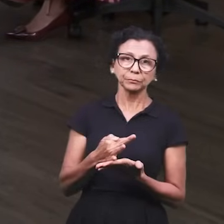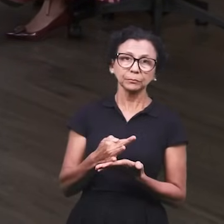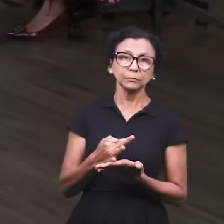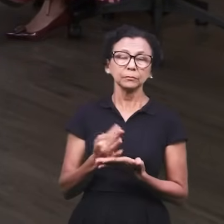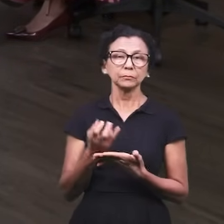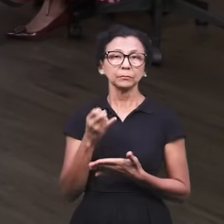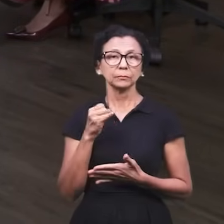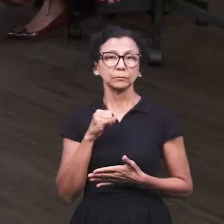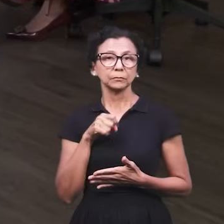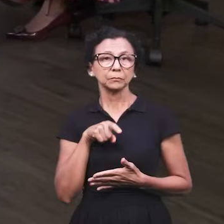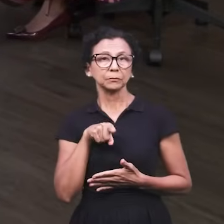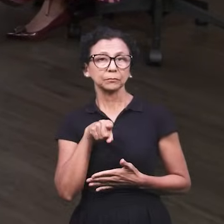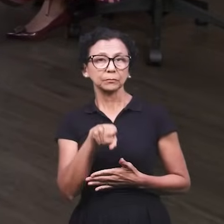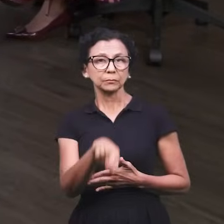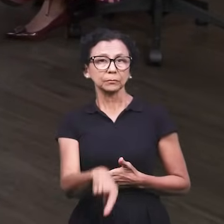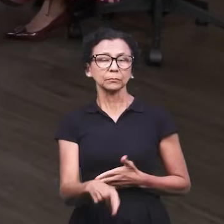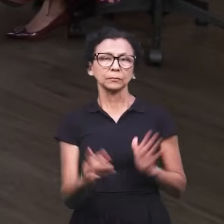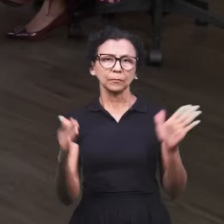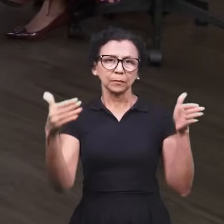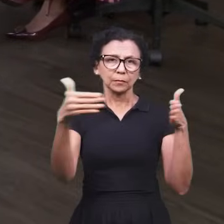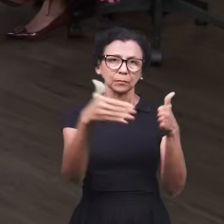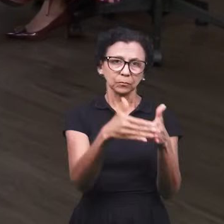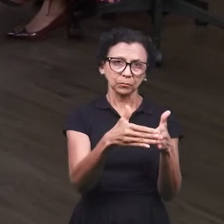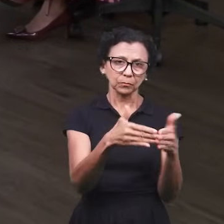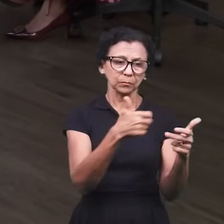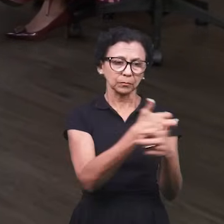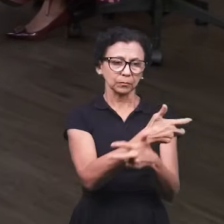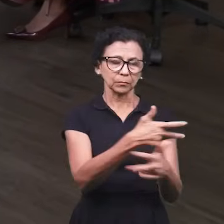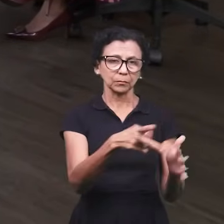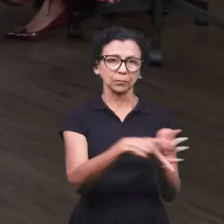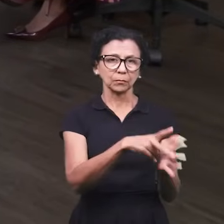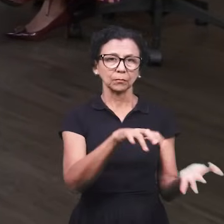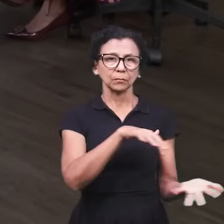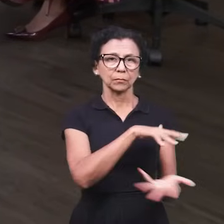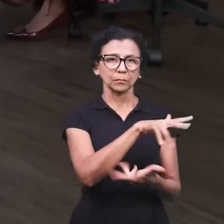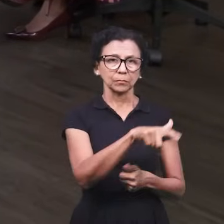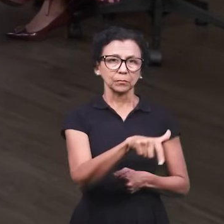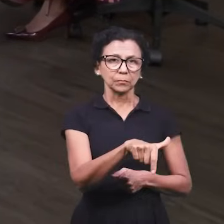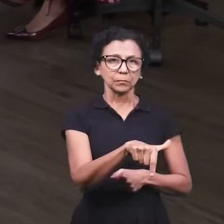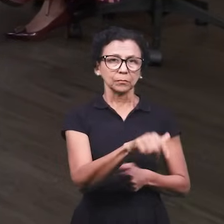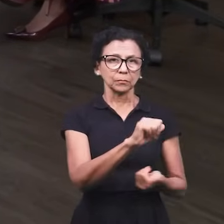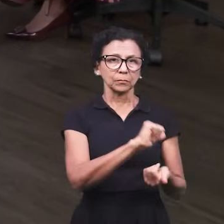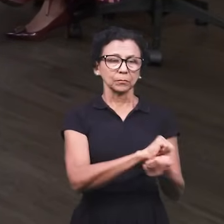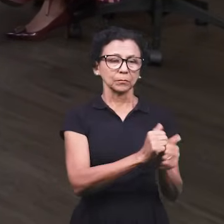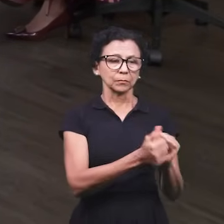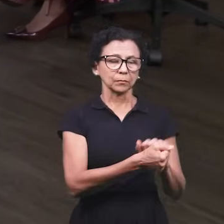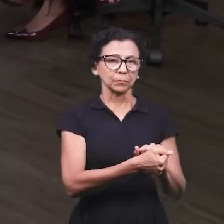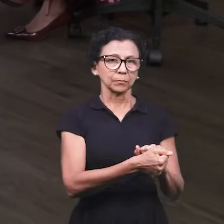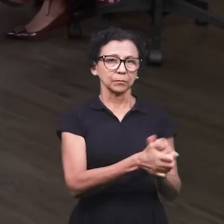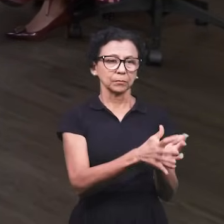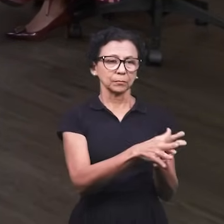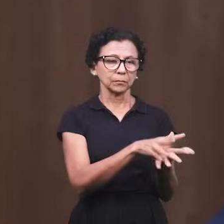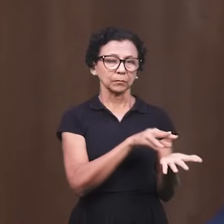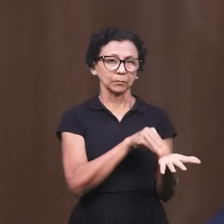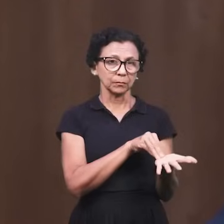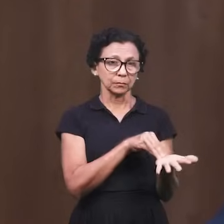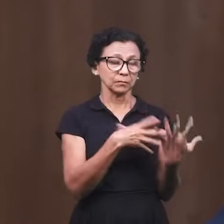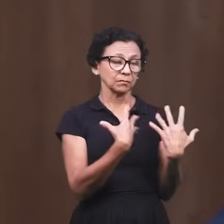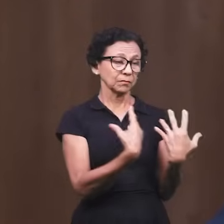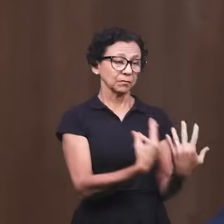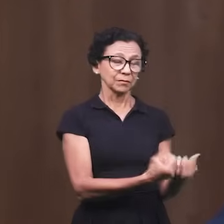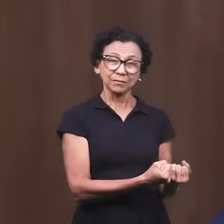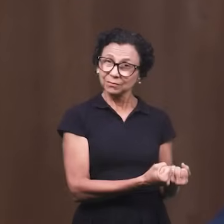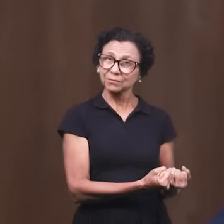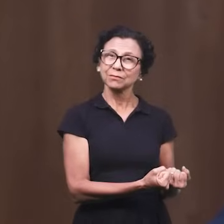você mergulha de certa forma nas coisas deste mundo e você tem a mente deste mundo e você se conforma com